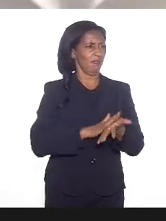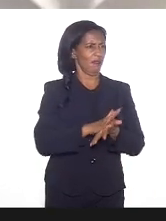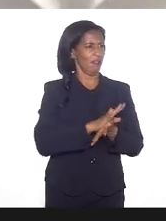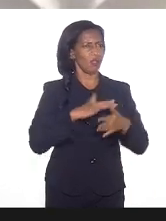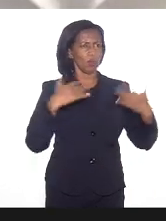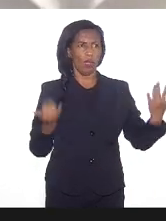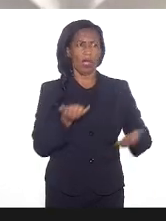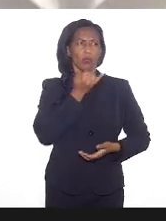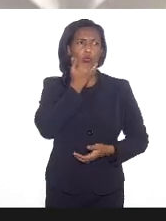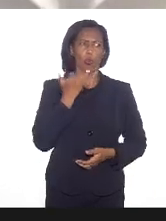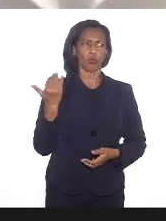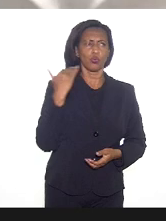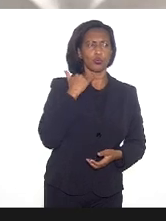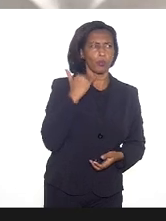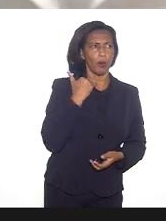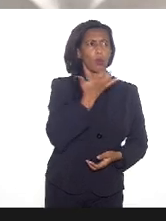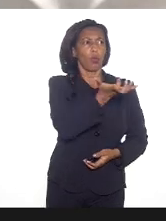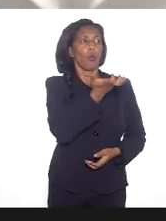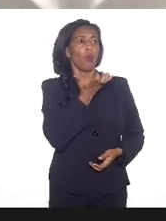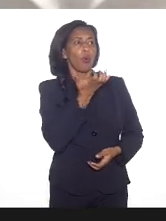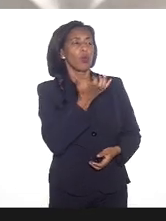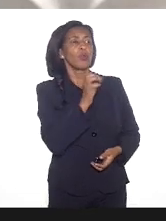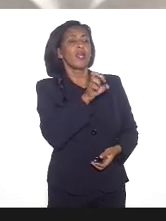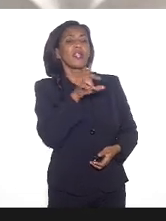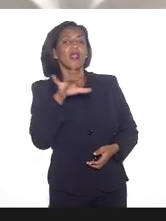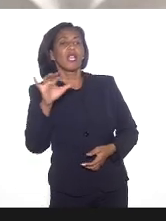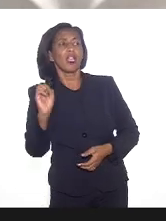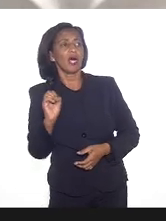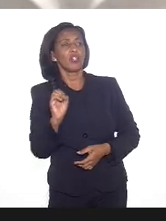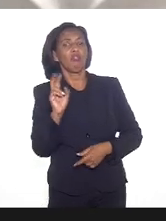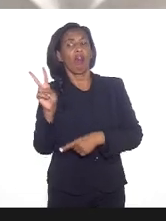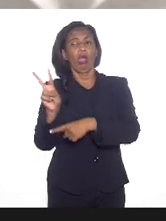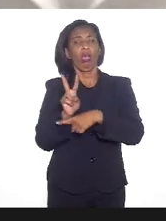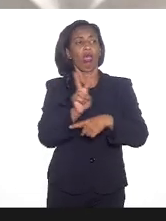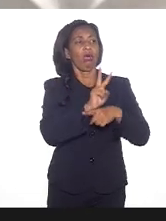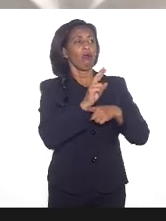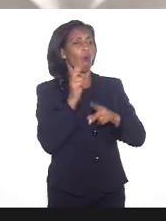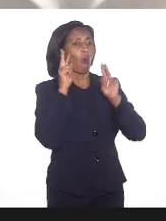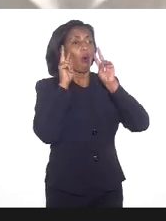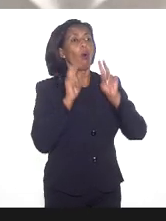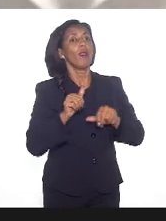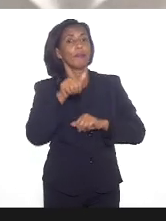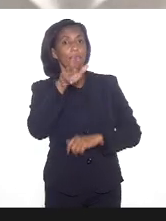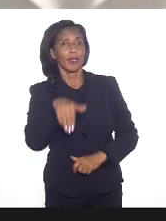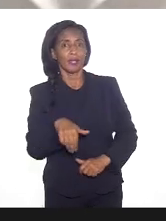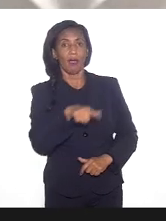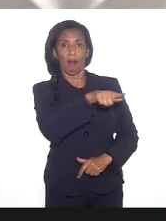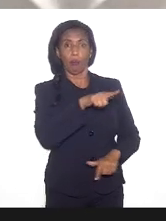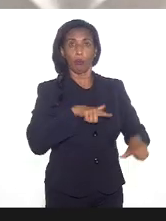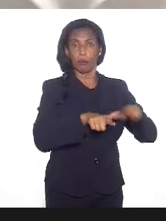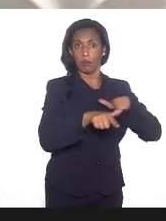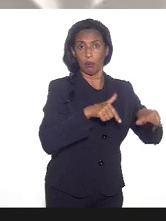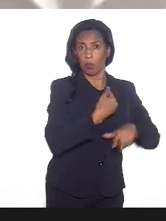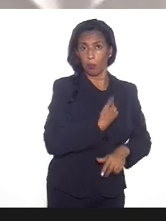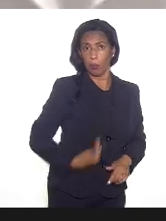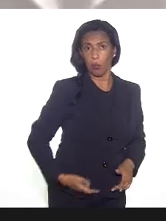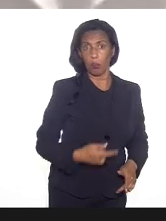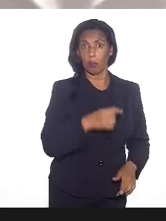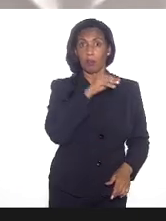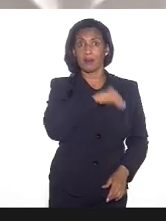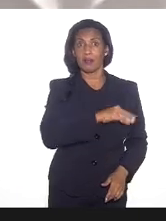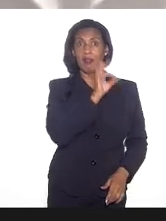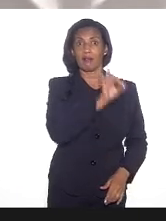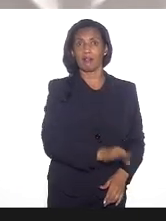que os bancos, quando querem oferecer crédito consignado, têm esse olhar cruel em direção aos servidores públicos, que é pagamento